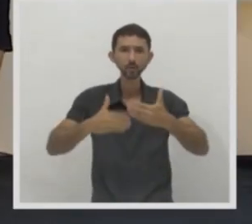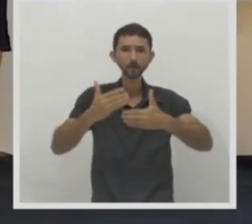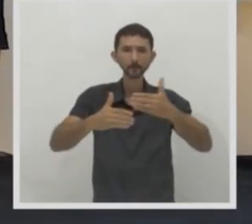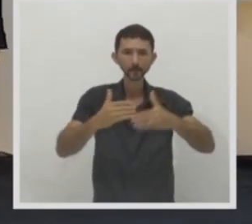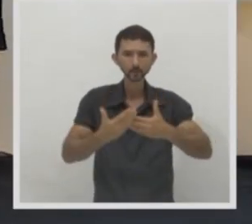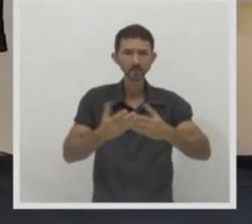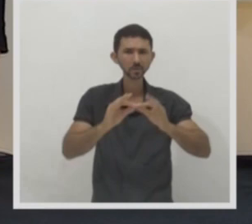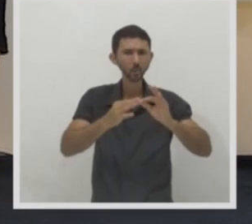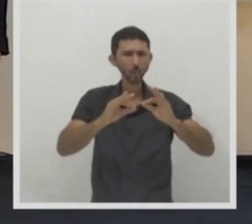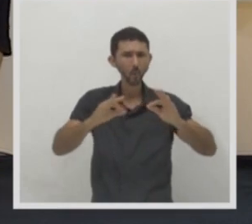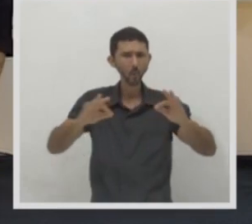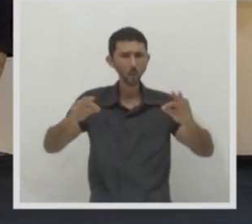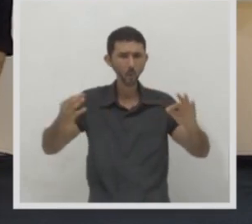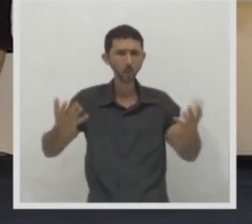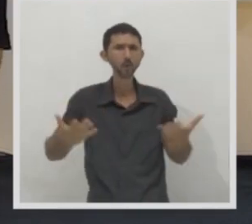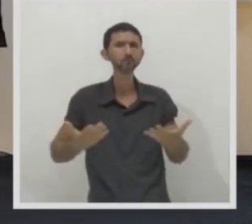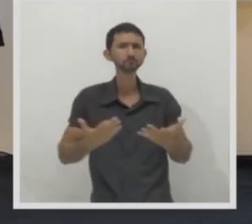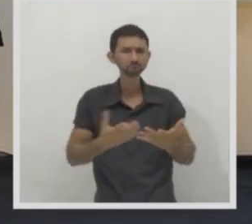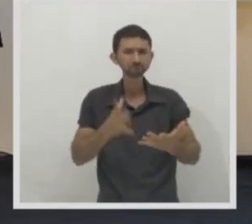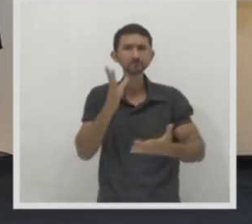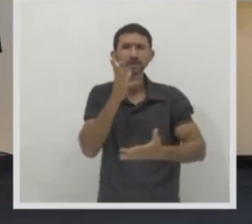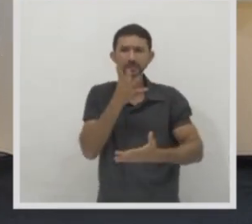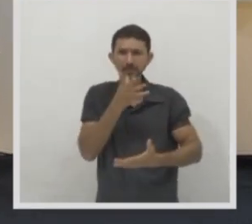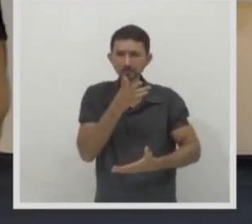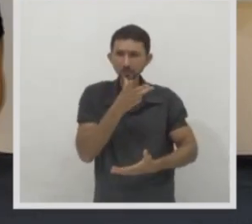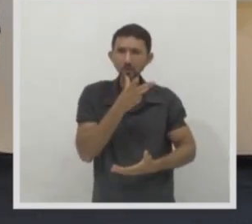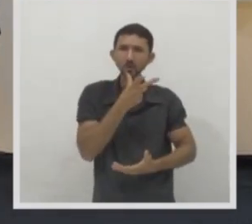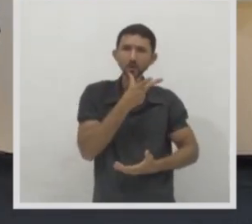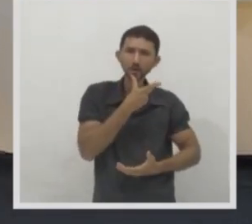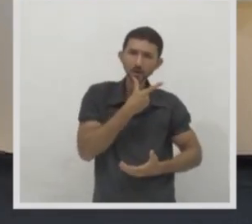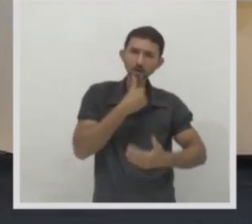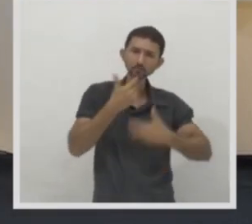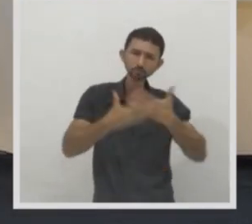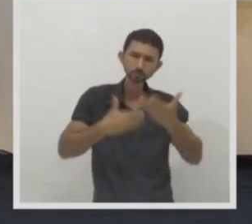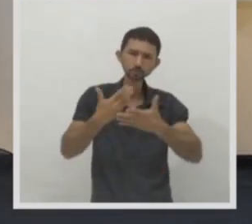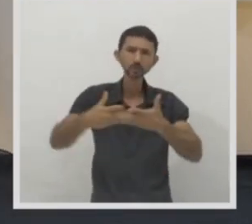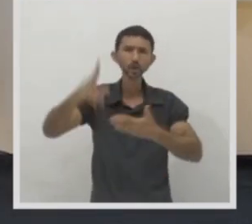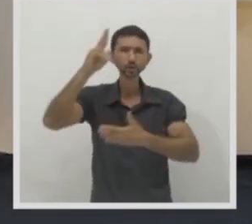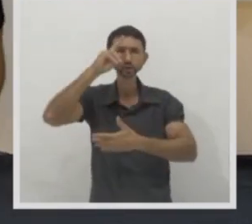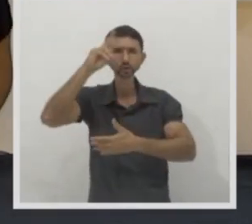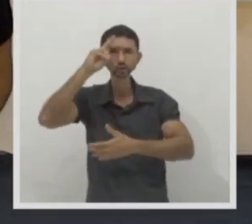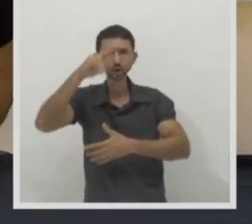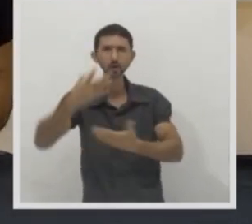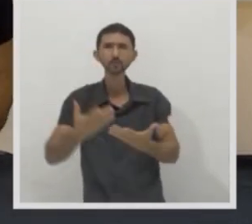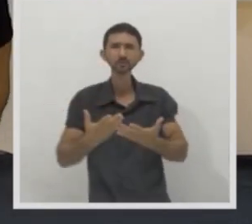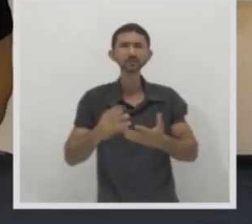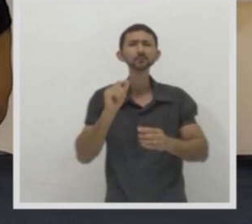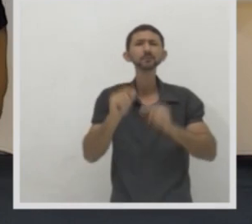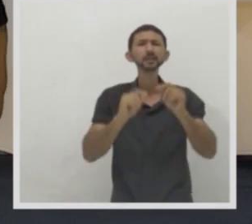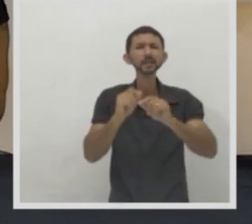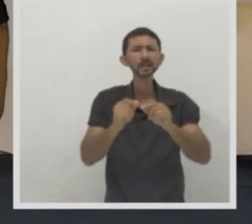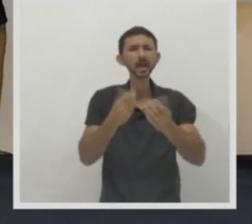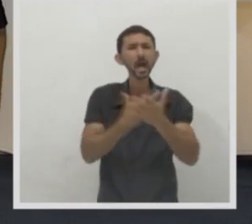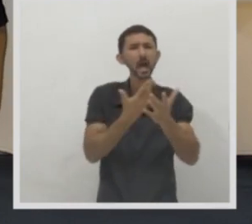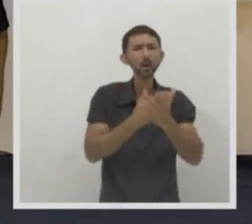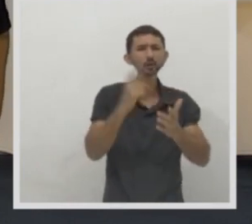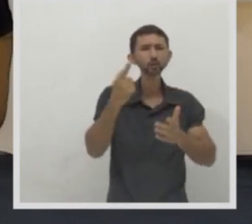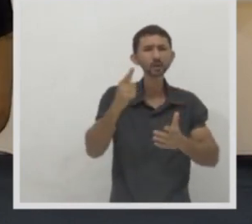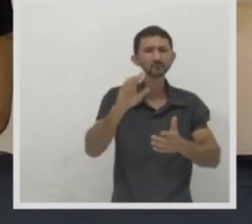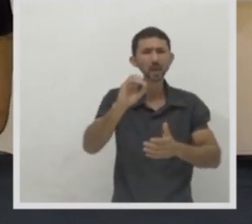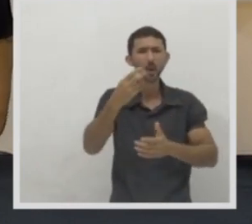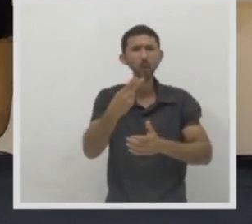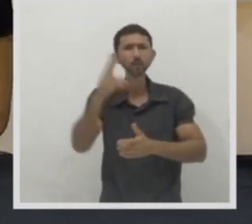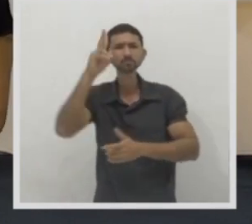processo longo, um processo histórico. Aí você me pergunta: professor, mas isso é uma aula de geografia ou de história? Ora, nós